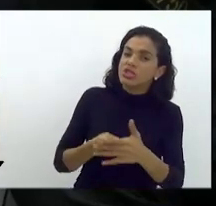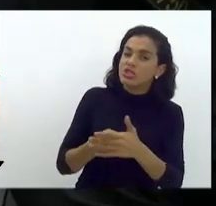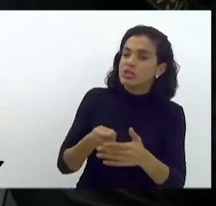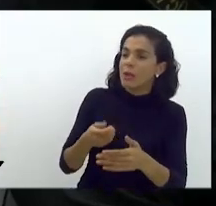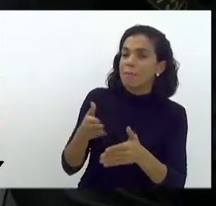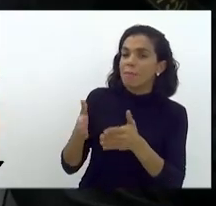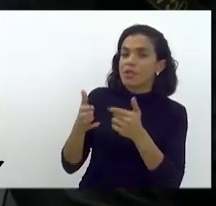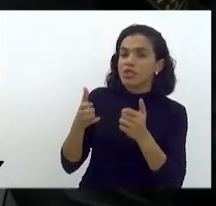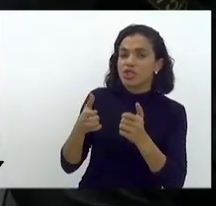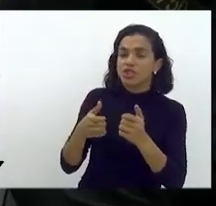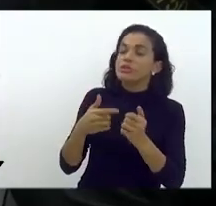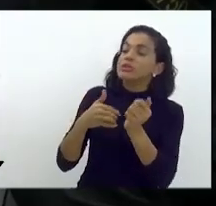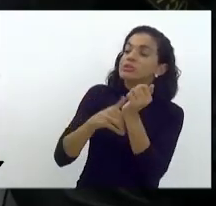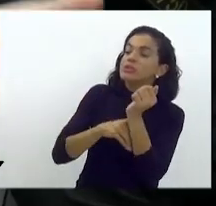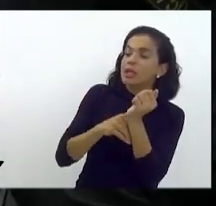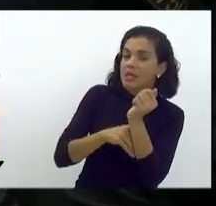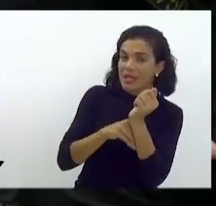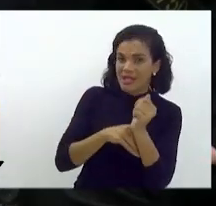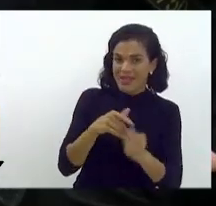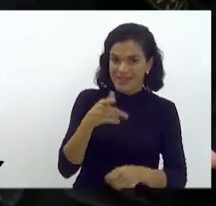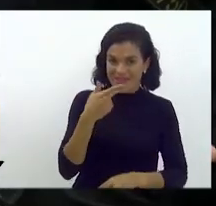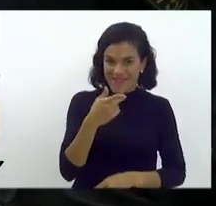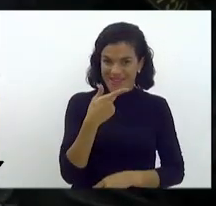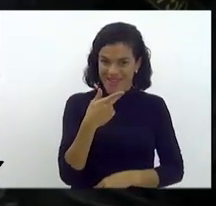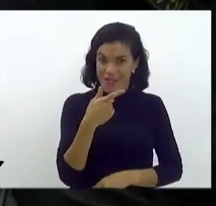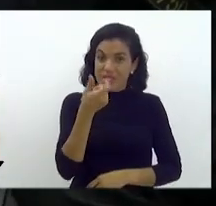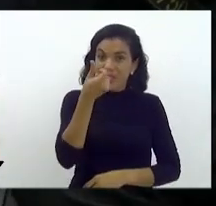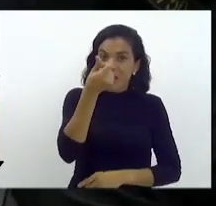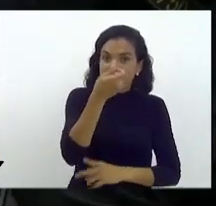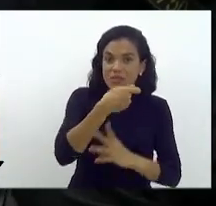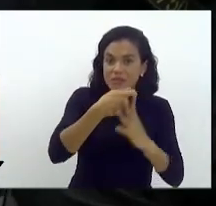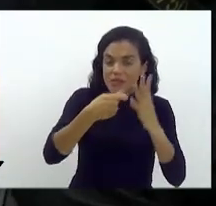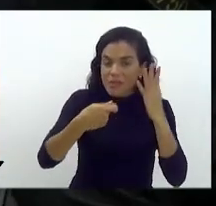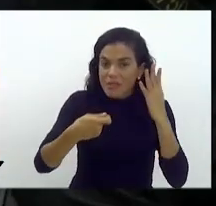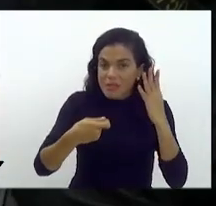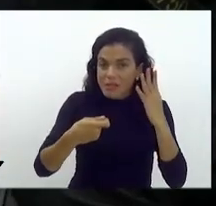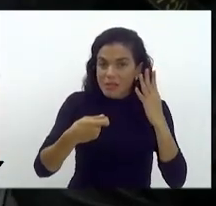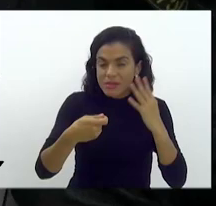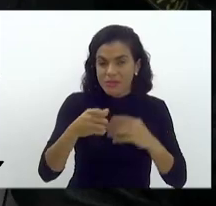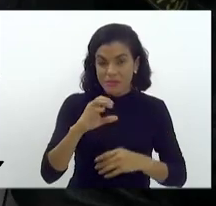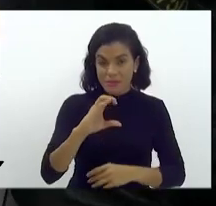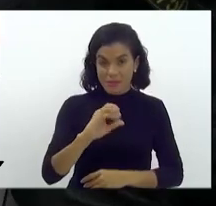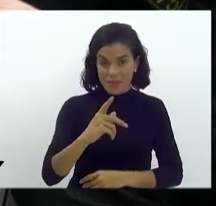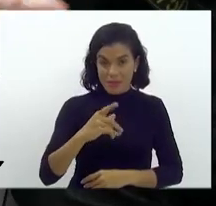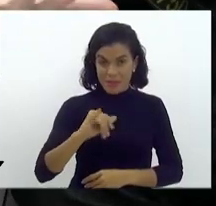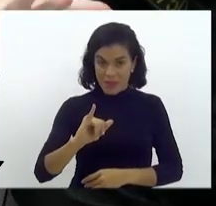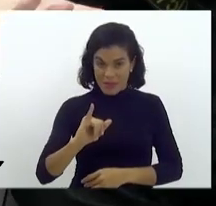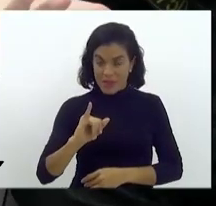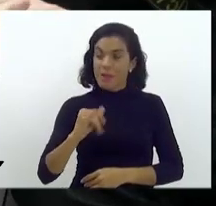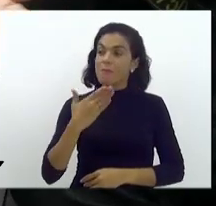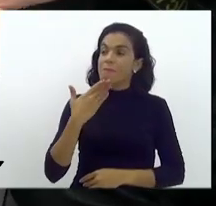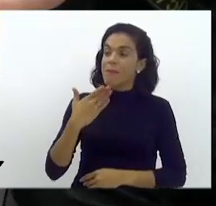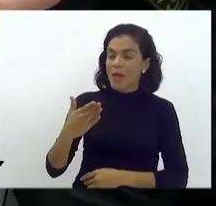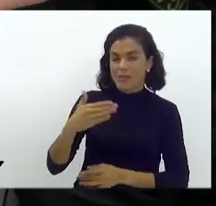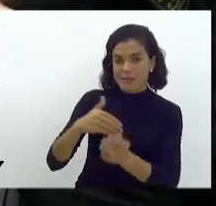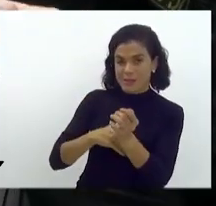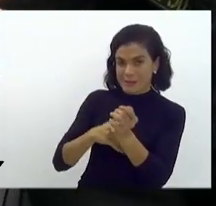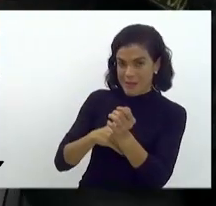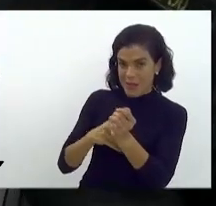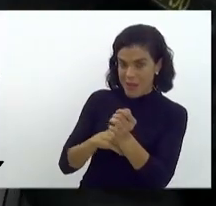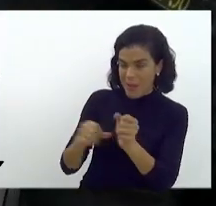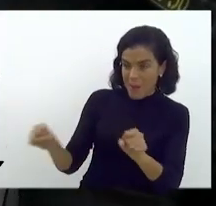quebra de sigilo a senhora falou levou seis meses uma CPI aqui quando quebra-ceixo do telefone